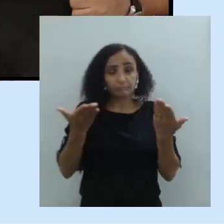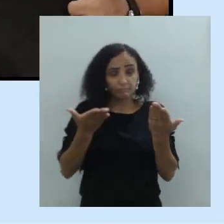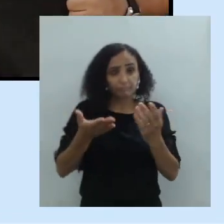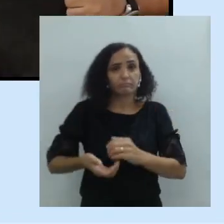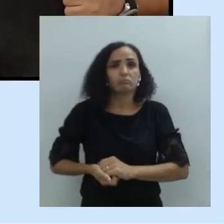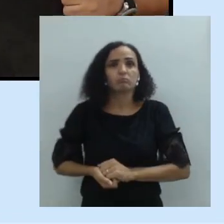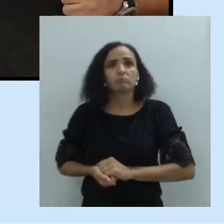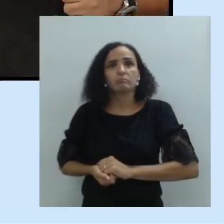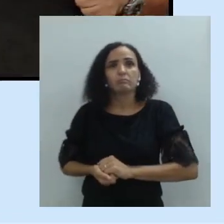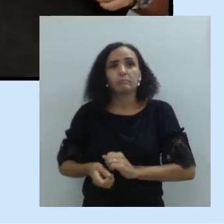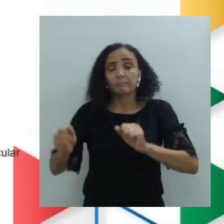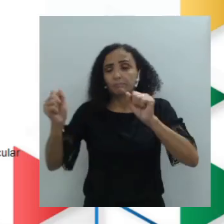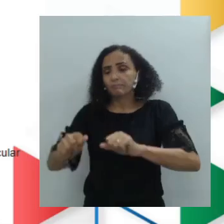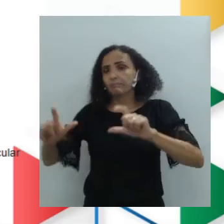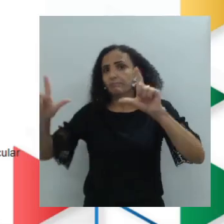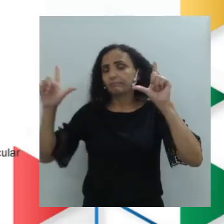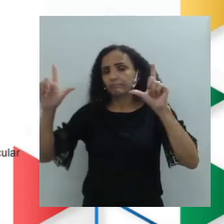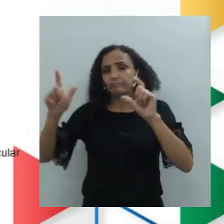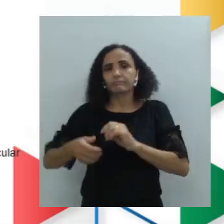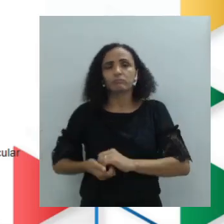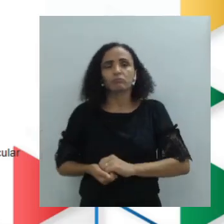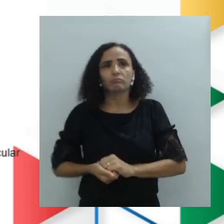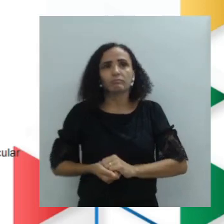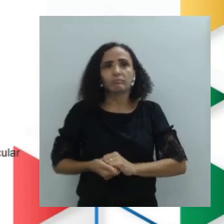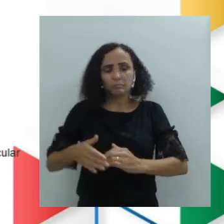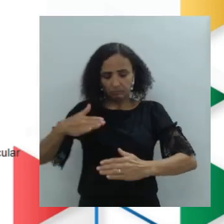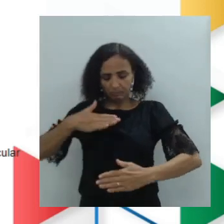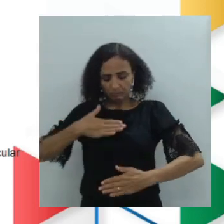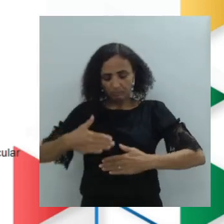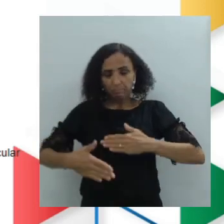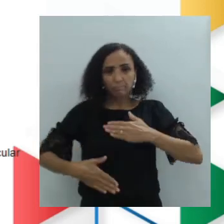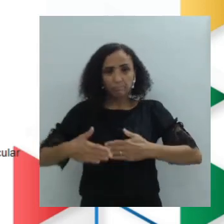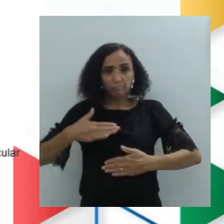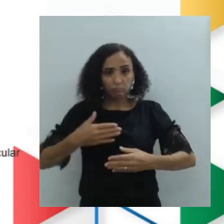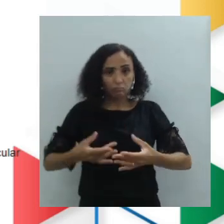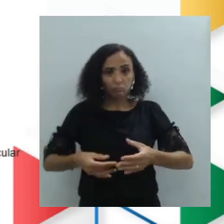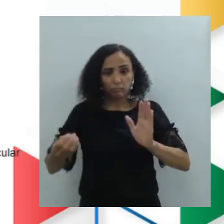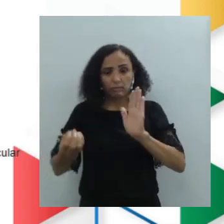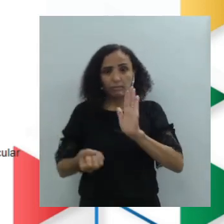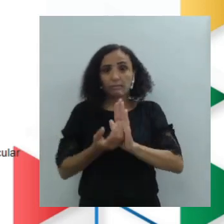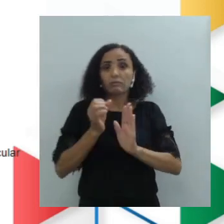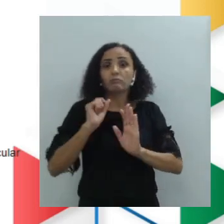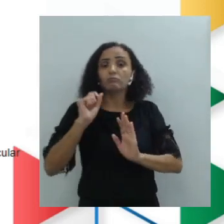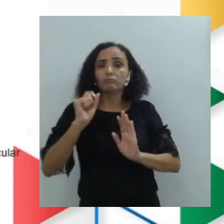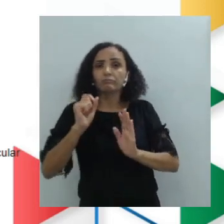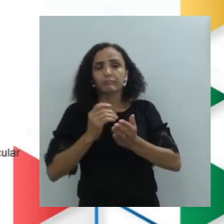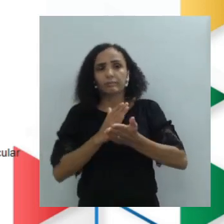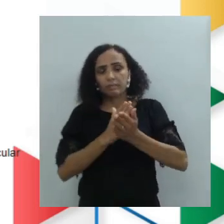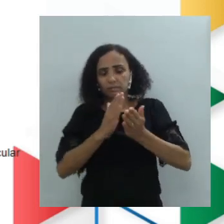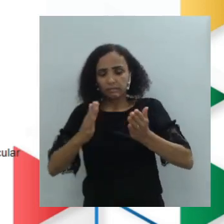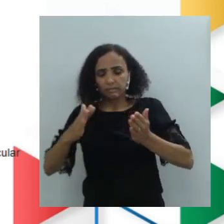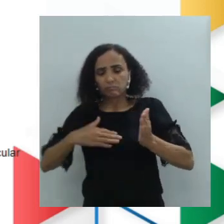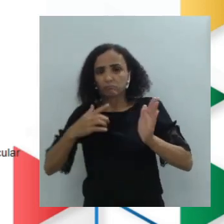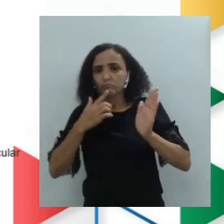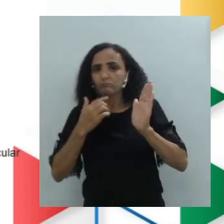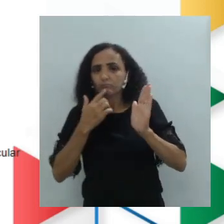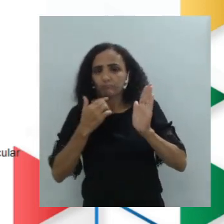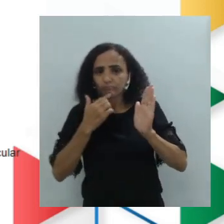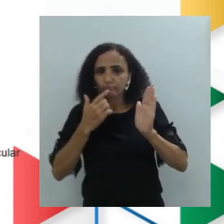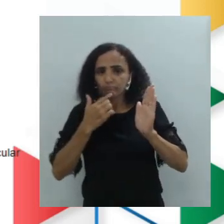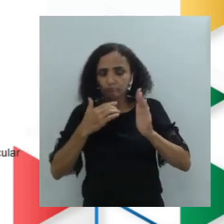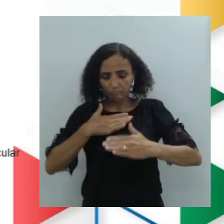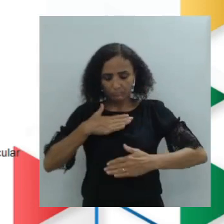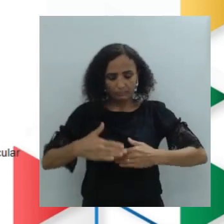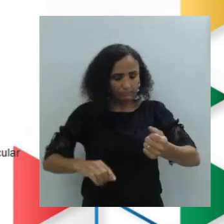certo? Na tela, o corpo é formado por vários tecidos. Vamos lá. O tecido sanguíneo, por exemplo,